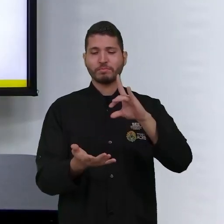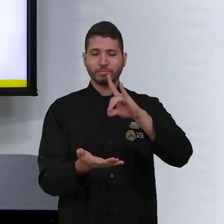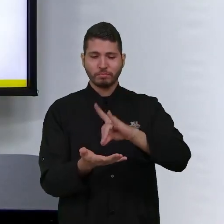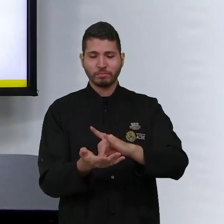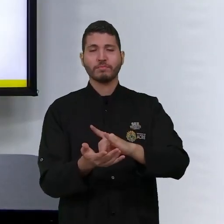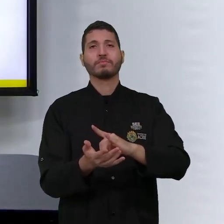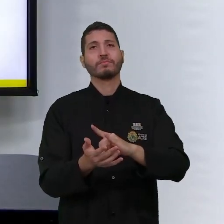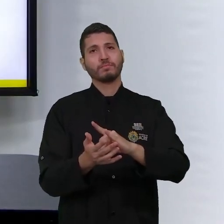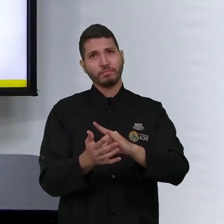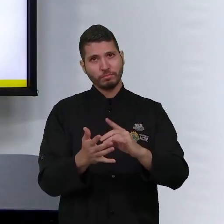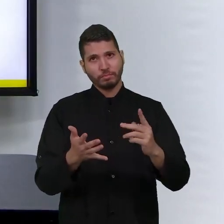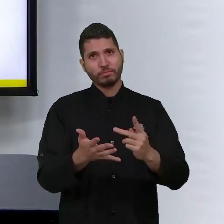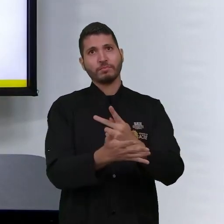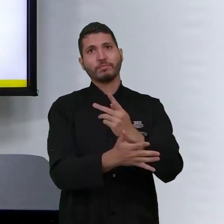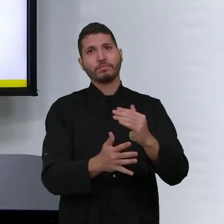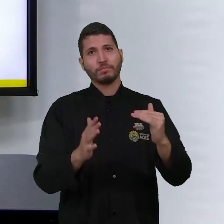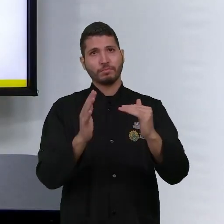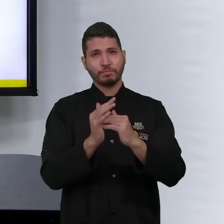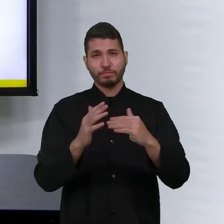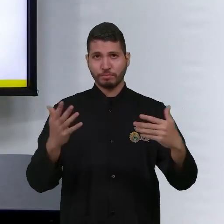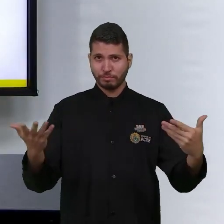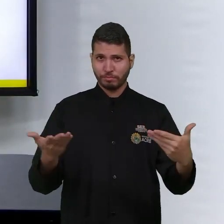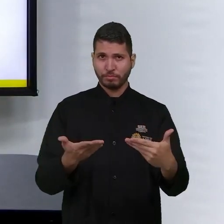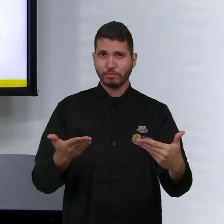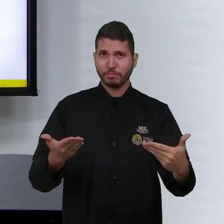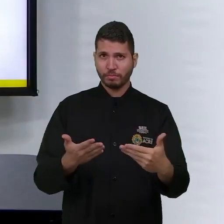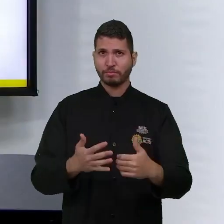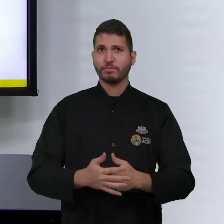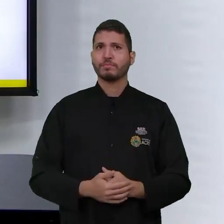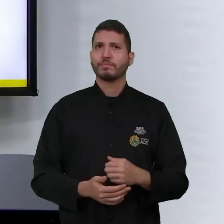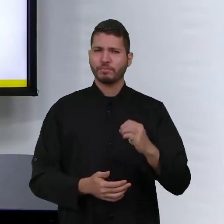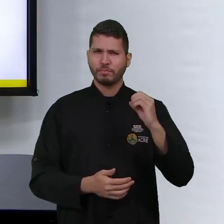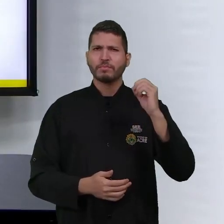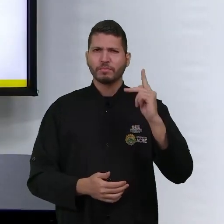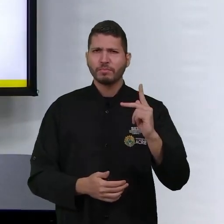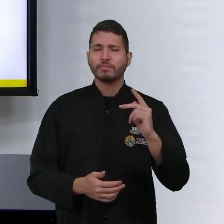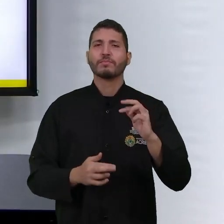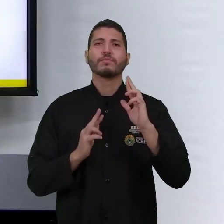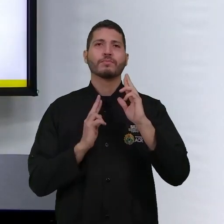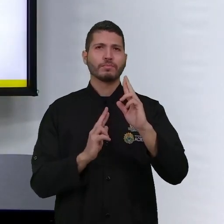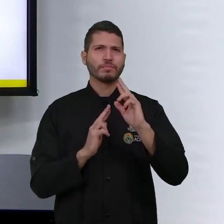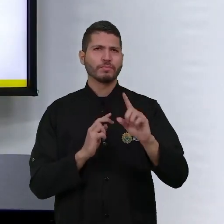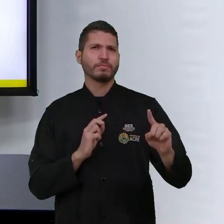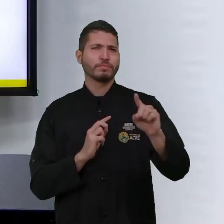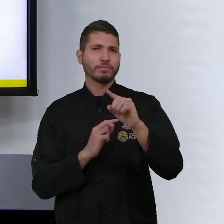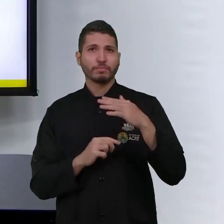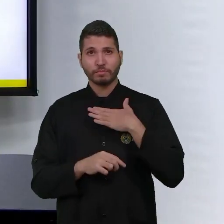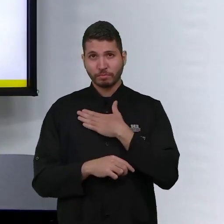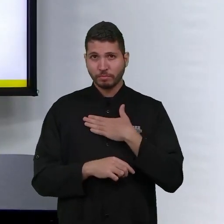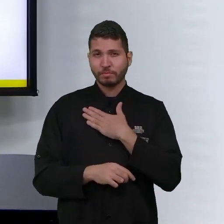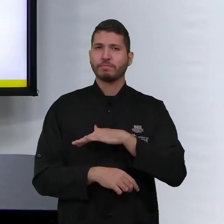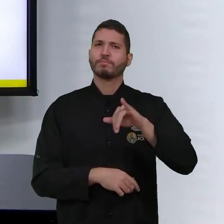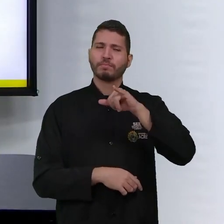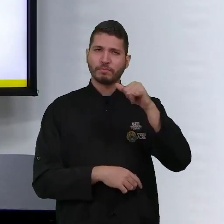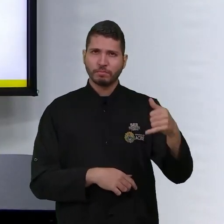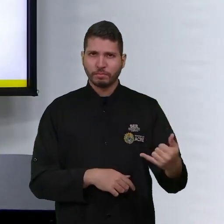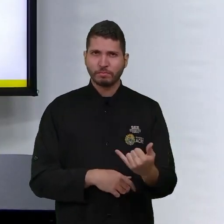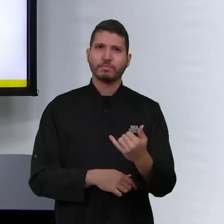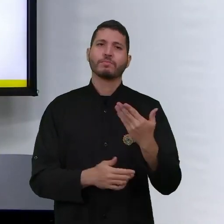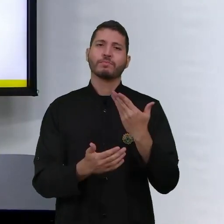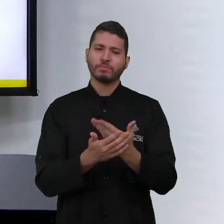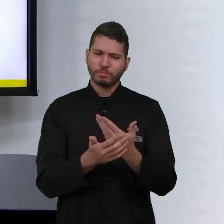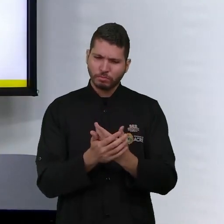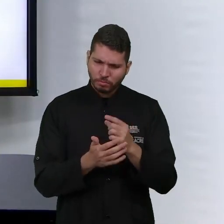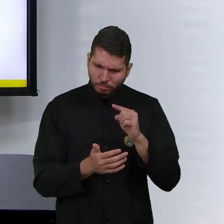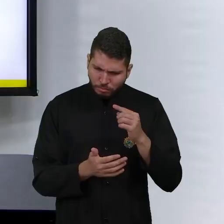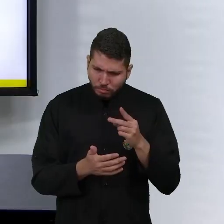perpassa o Brasil aí por séculos. Tudo bem? Espero que vocês tenham gostado, que vocês tenham aproveitado. Estudem mais a